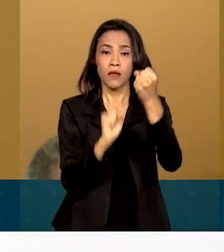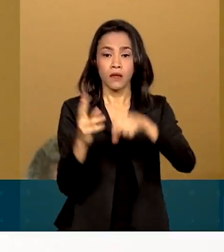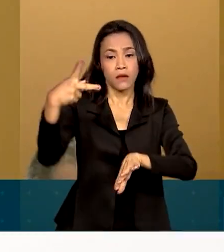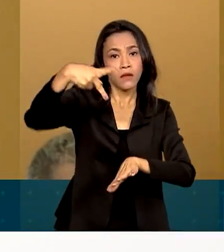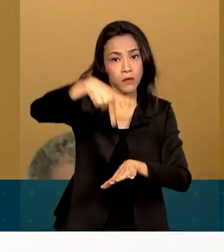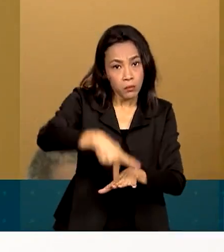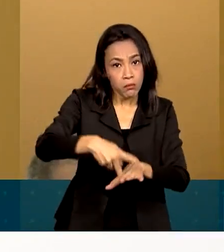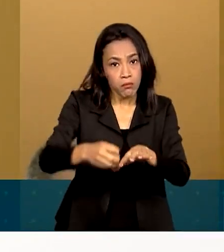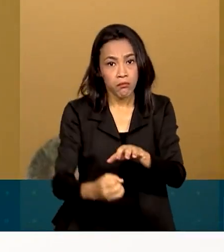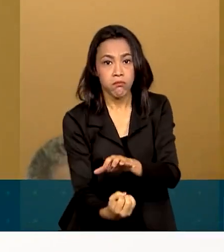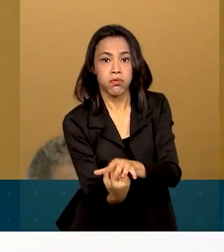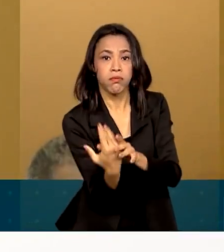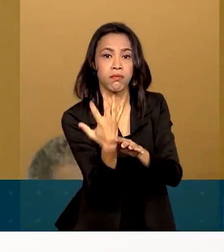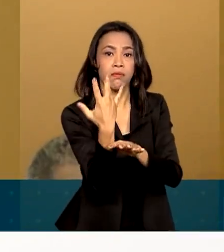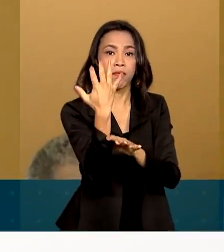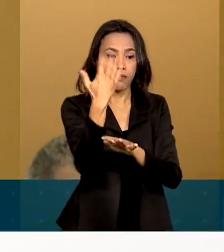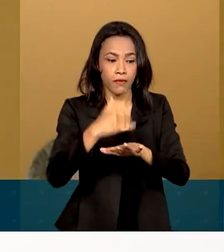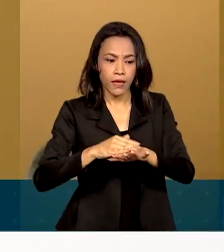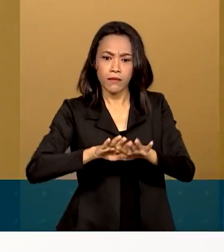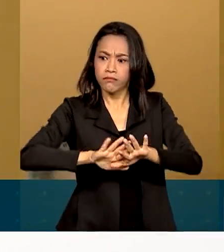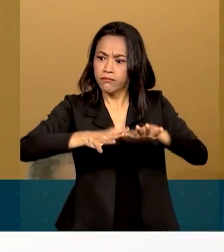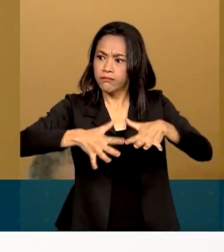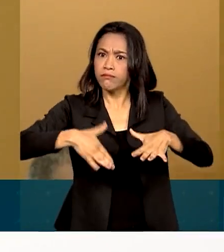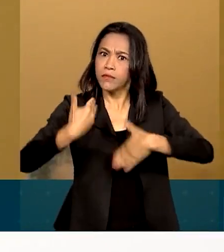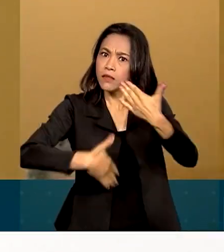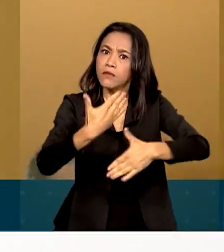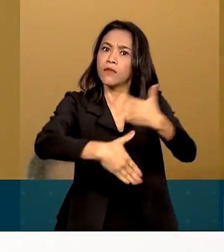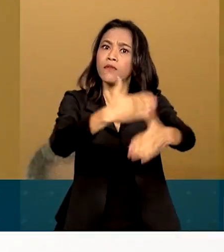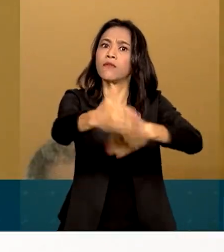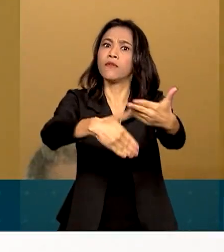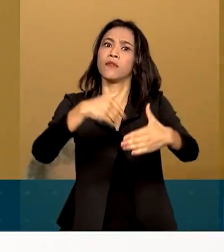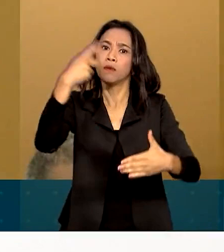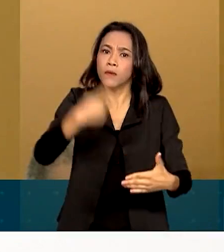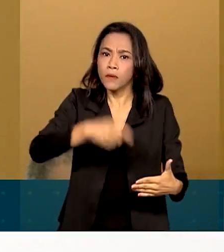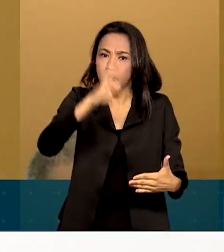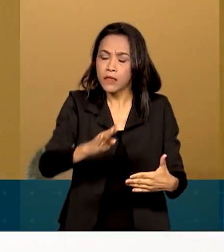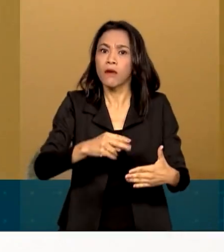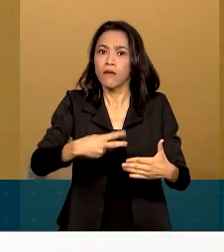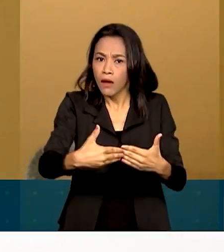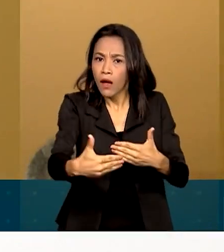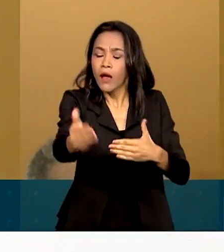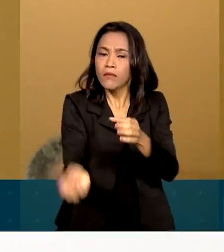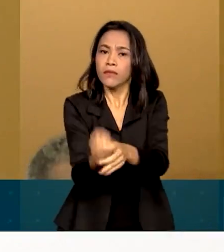desenvolvida no Brasil, né? Essas áreas vão gerar durante muitos anos emprego, né, e investimentos no Brasil.